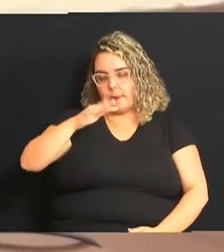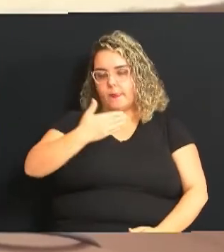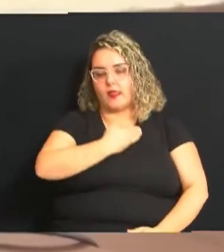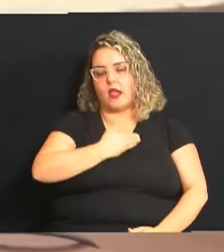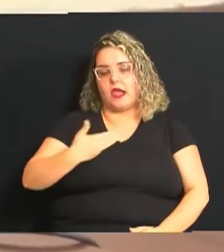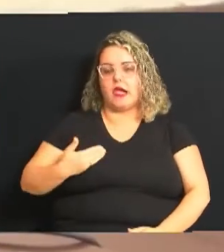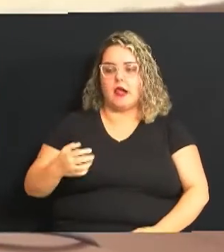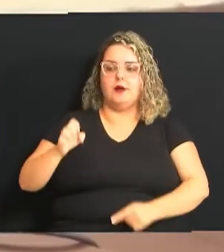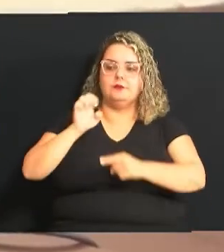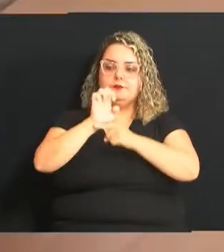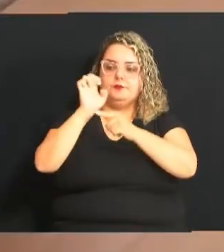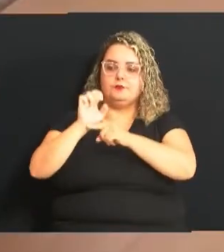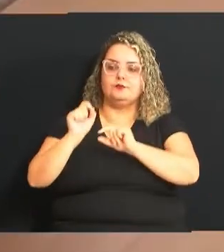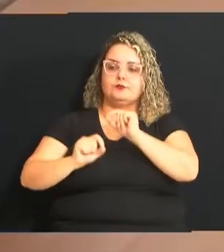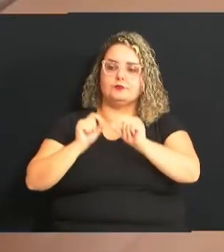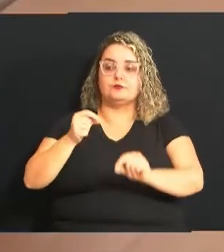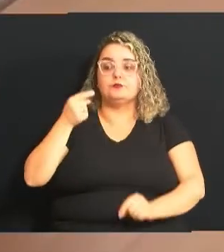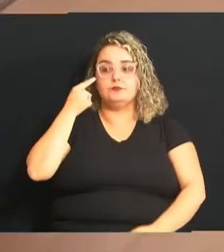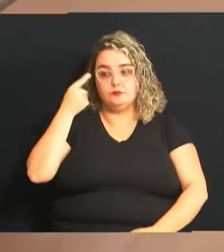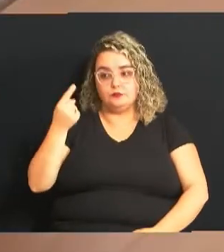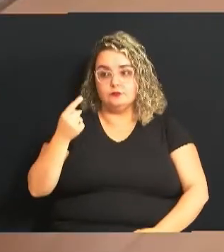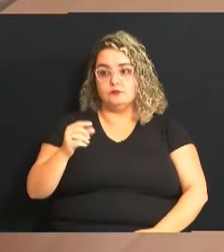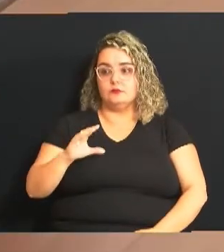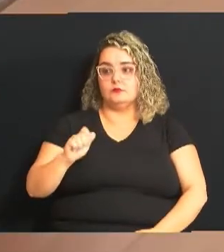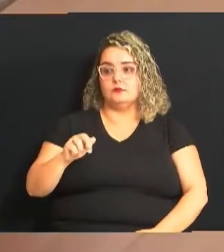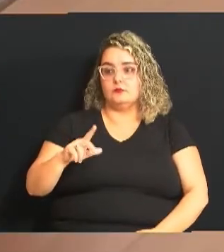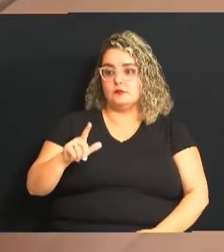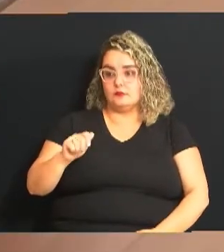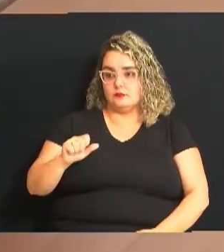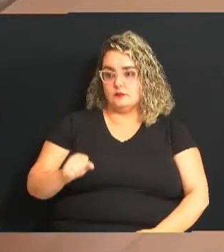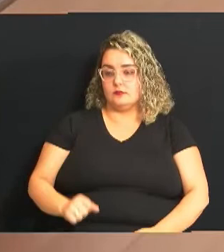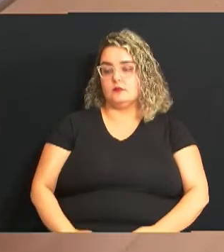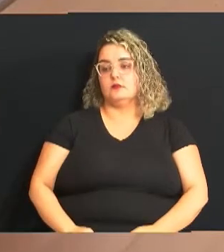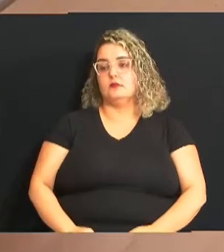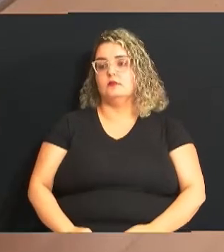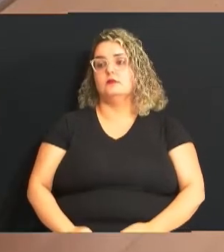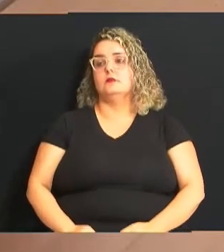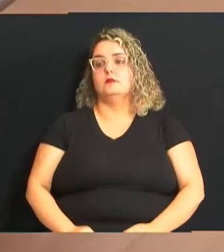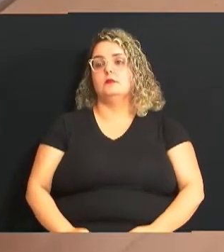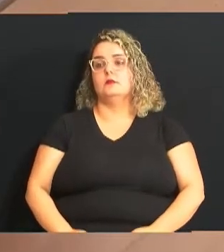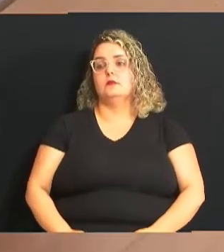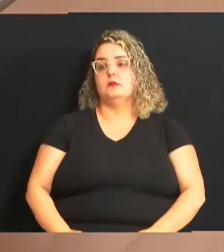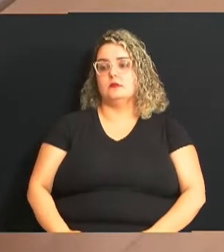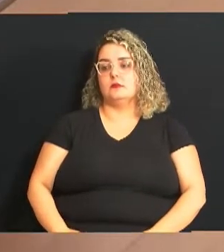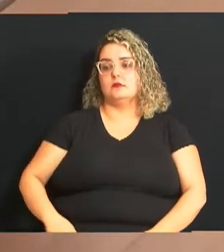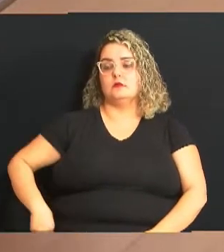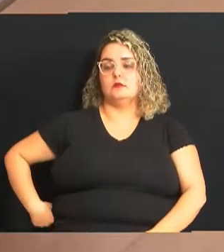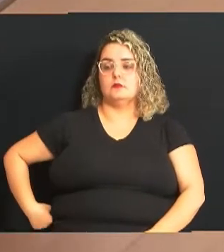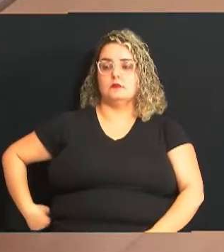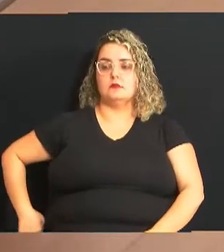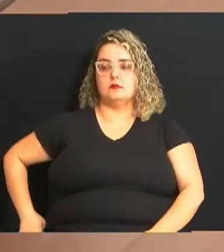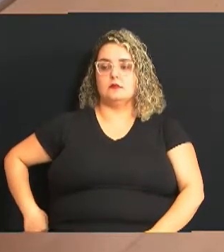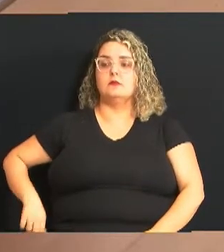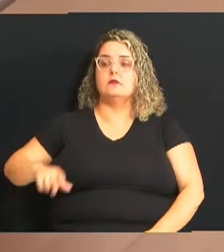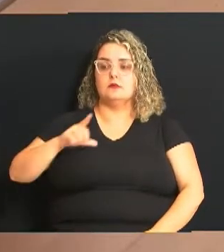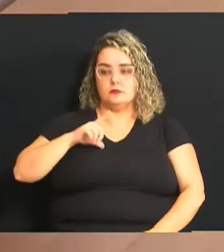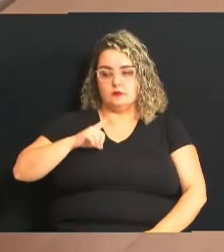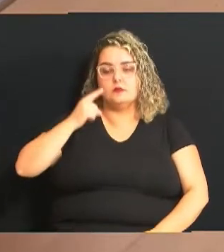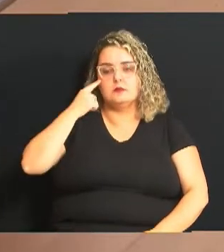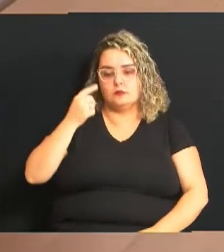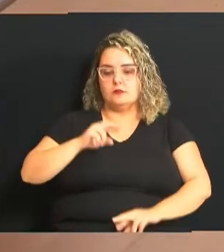O que a gente pode pensar nesse sentido, Carla? Olha, tem se pensado, sim,